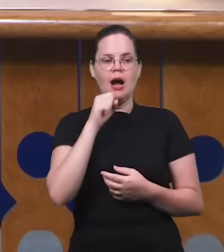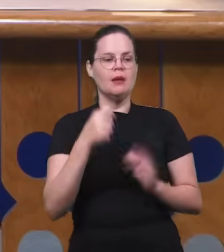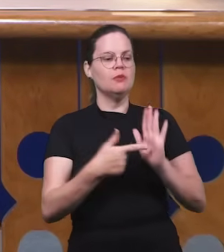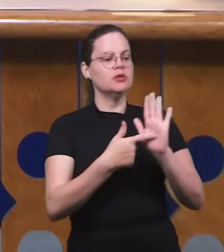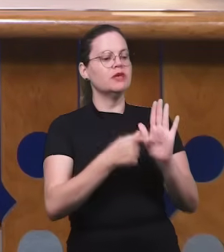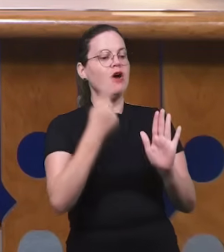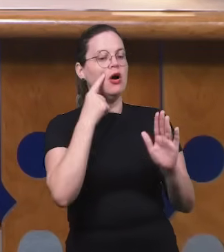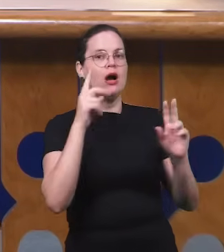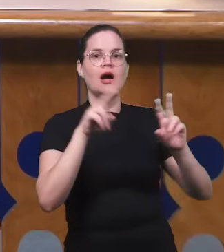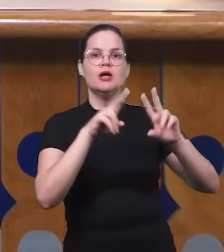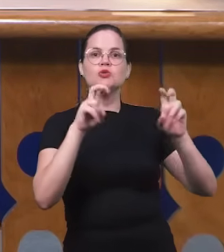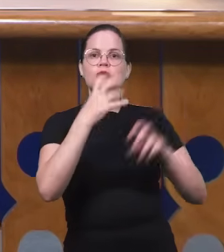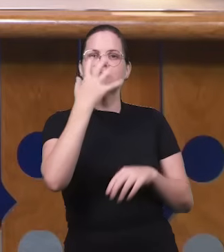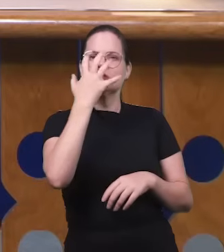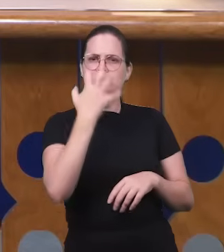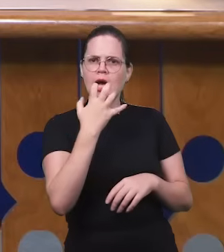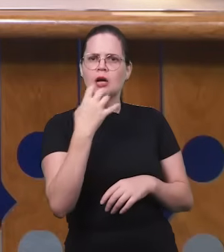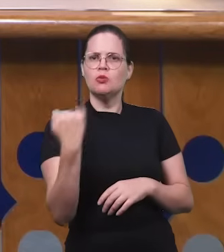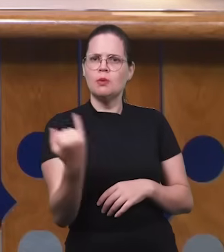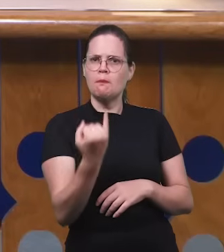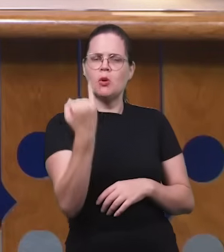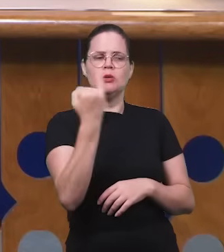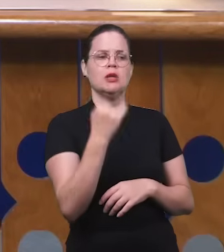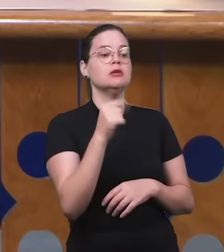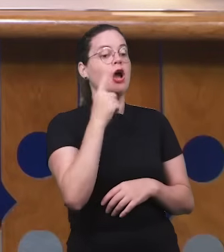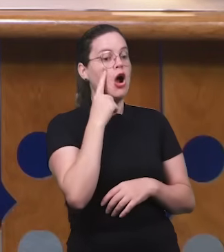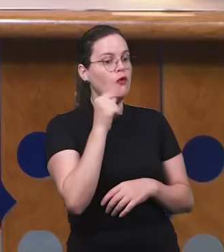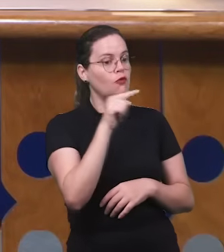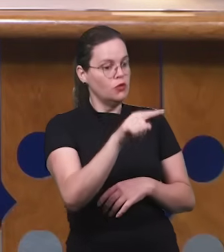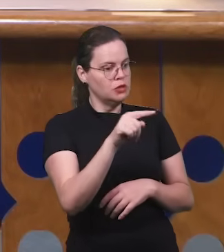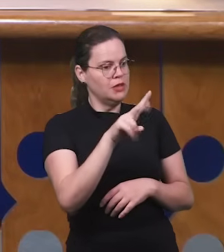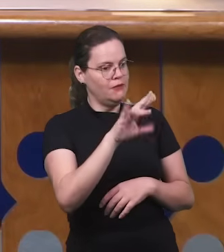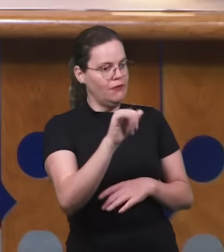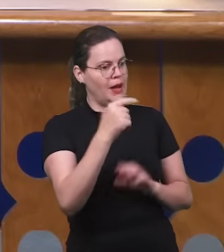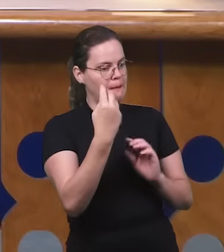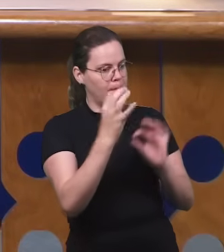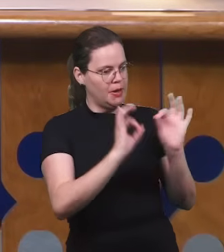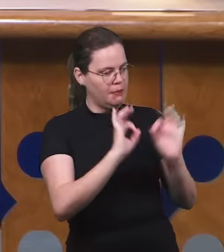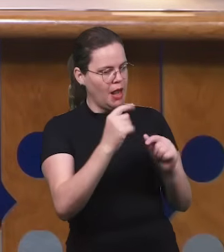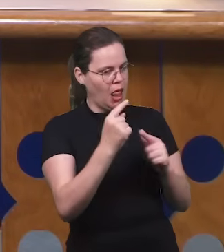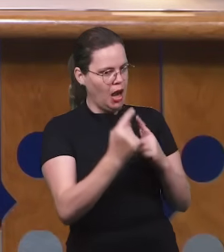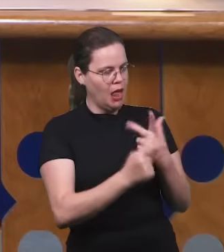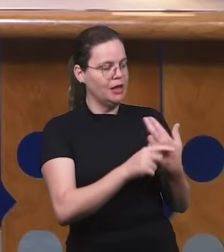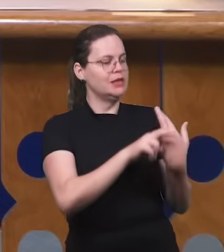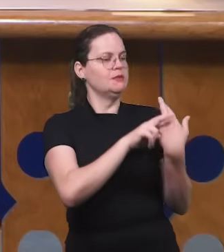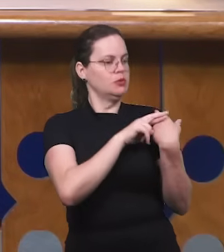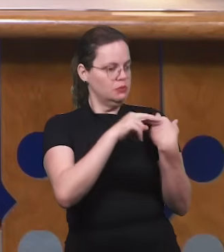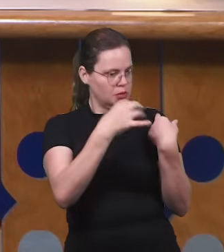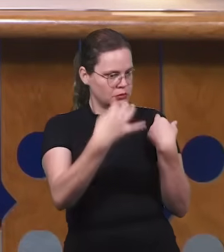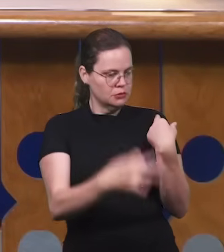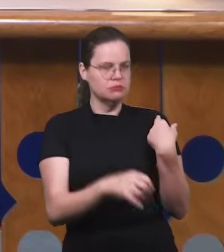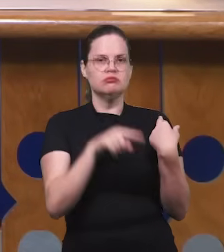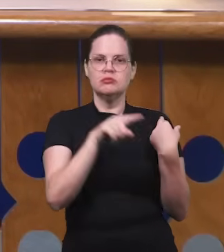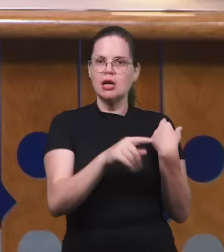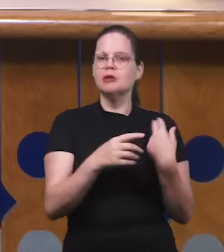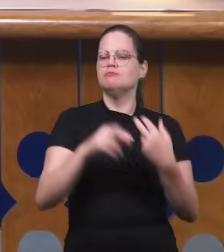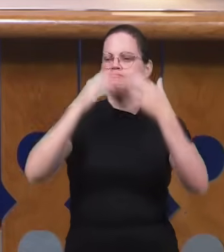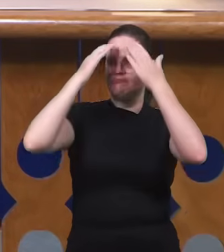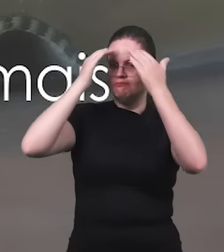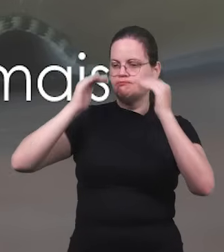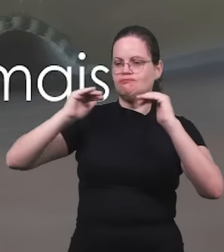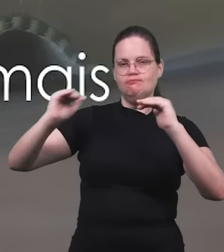ele veio numa crescente de proximidade, de obediência e responsabilidade, crescendo diante do